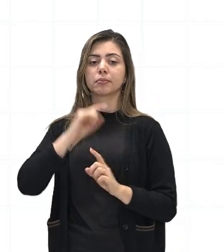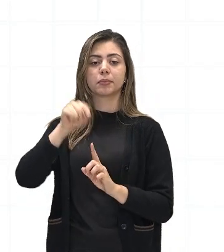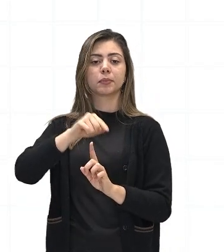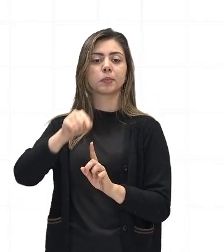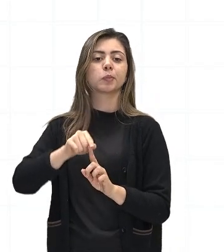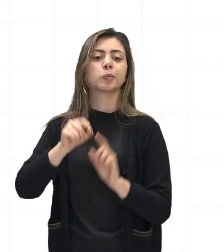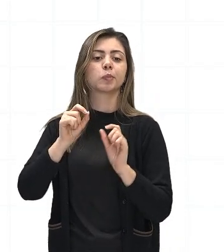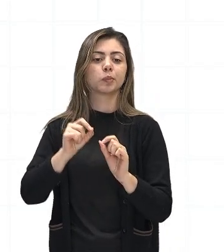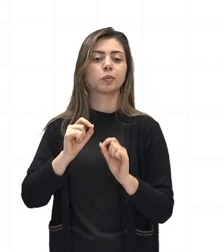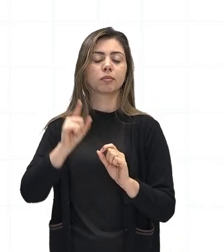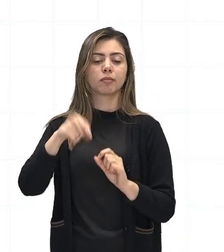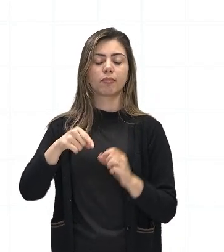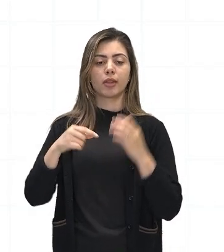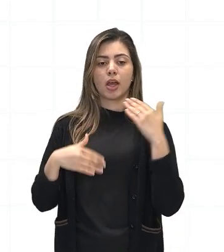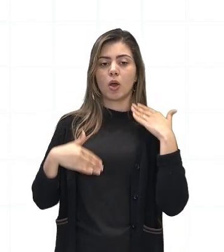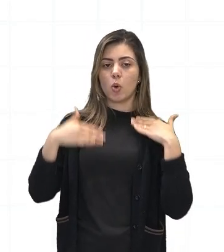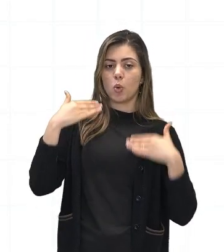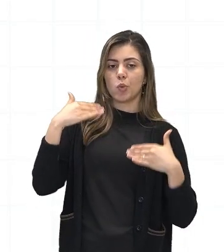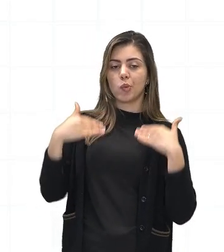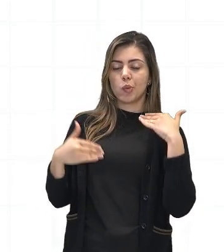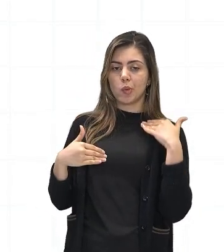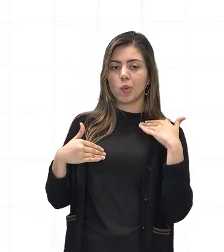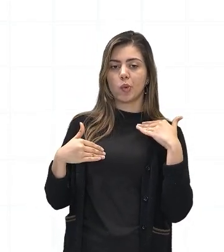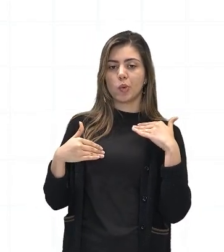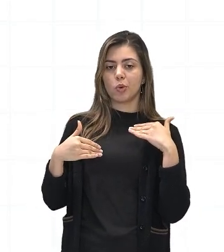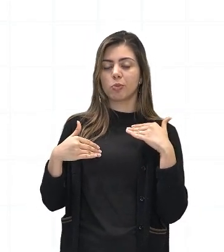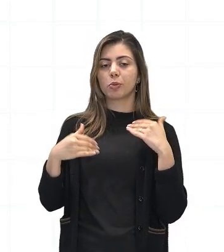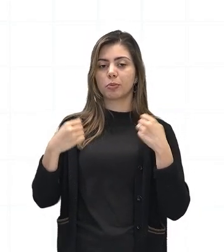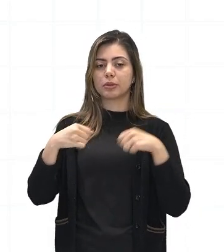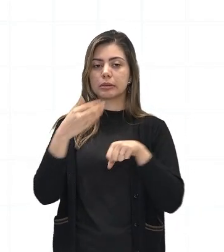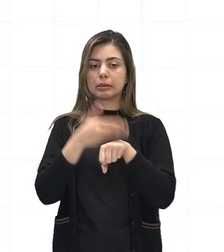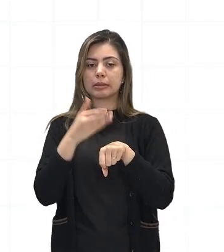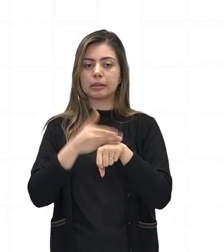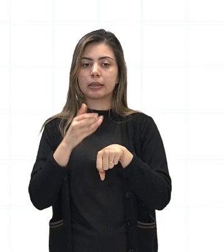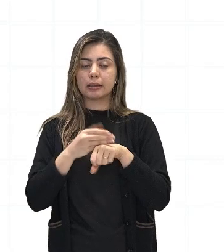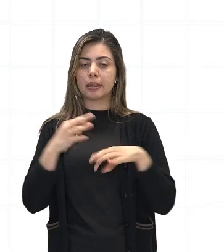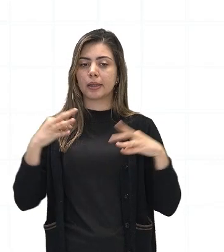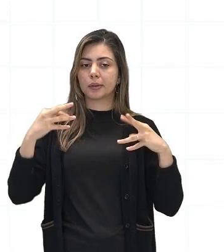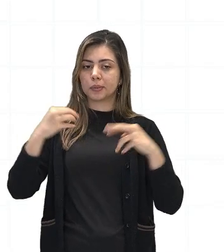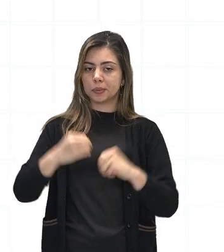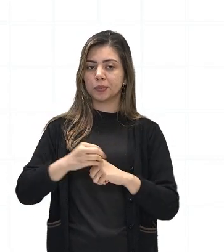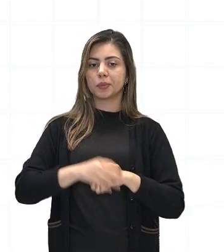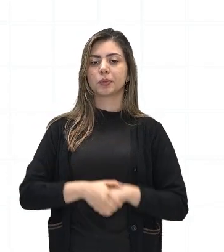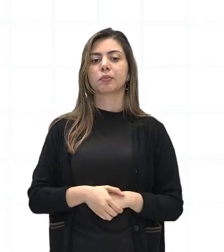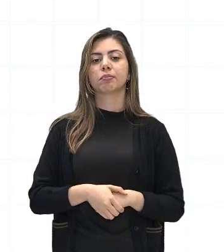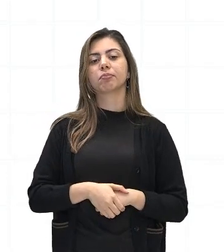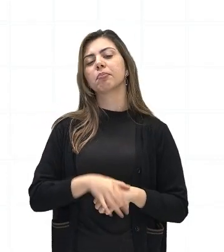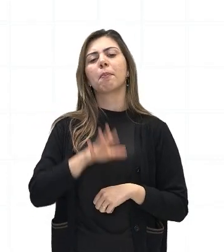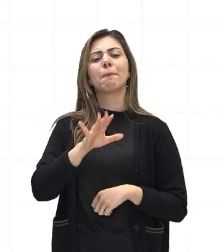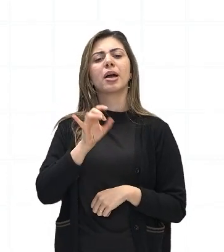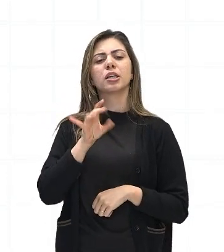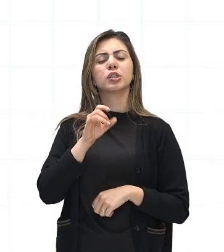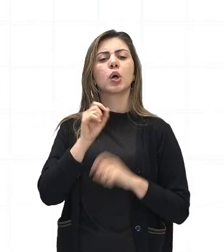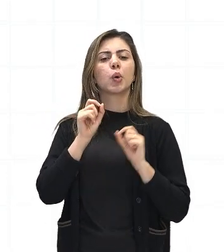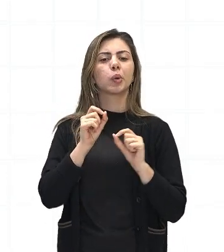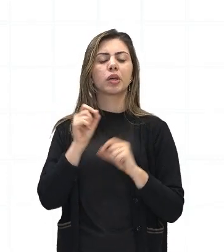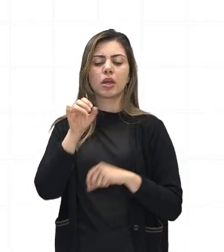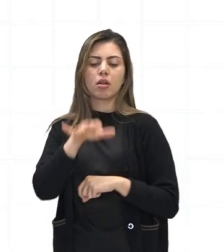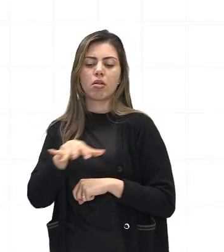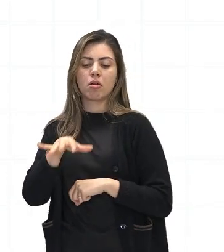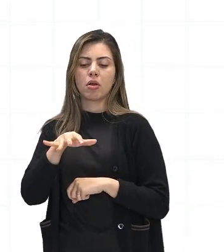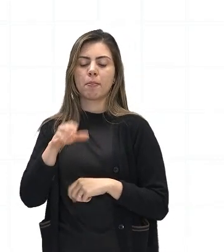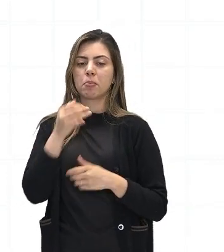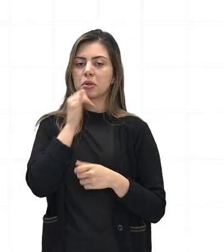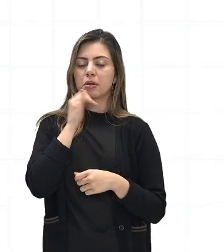corpo como um todo, né, respeitando ali o princípio da globalidade, e não somente da região em que